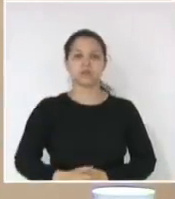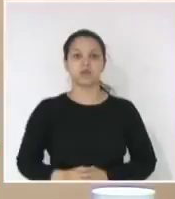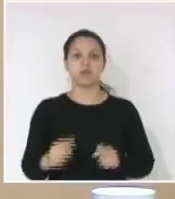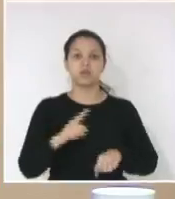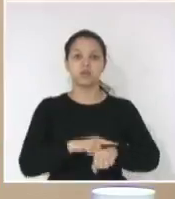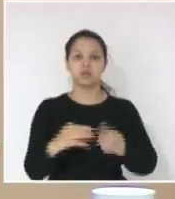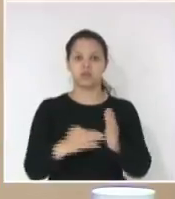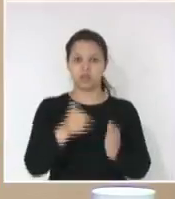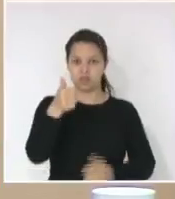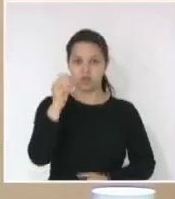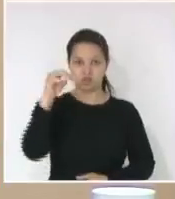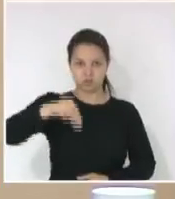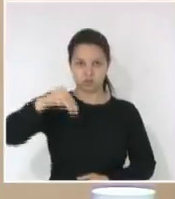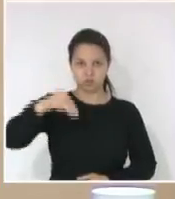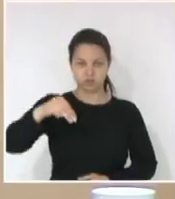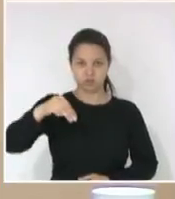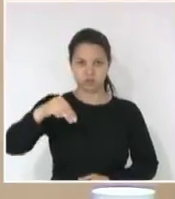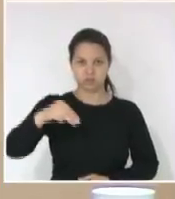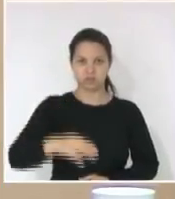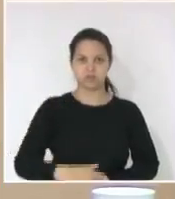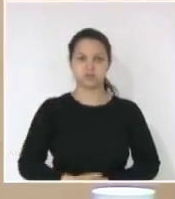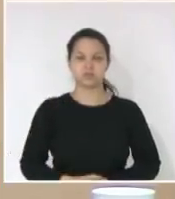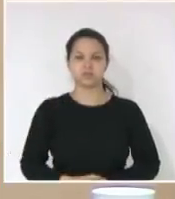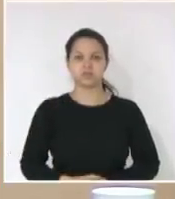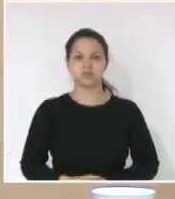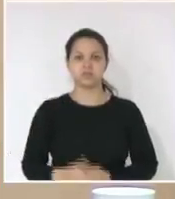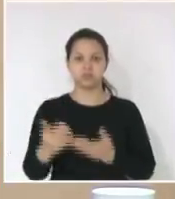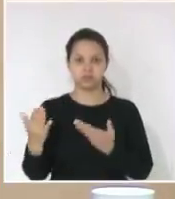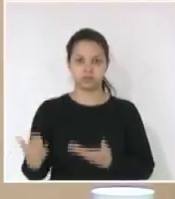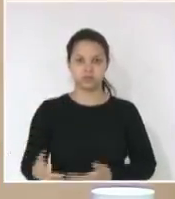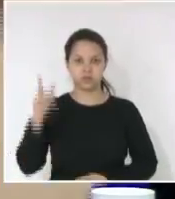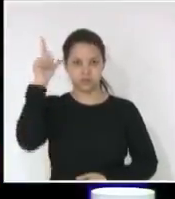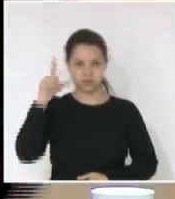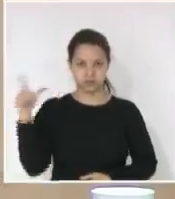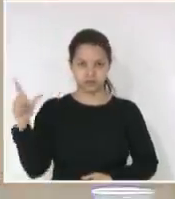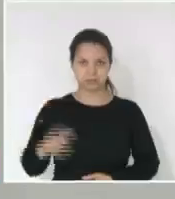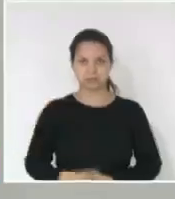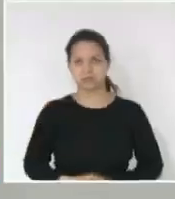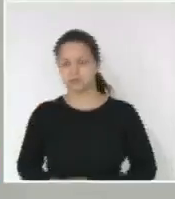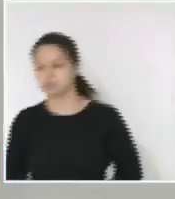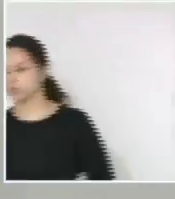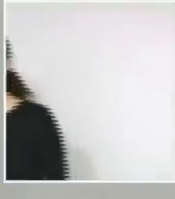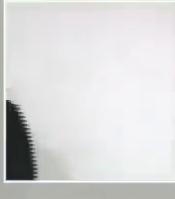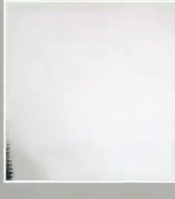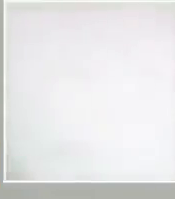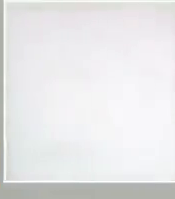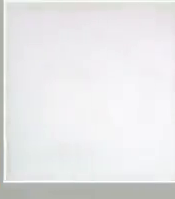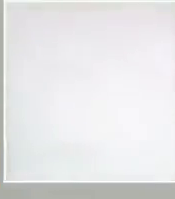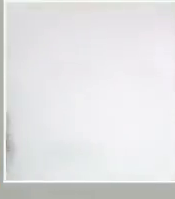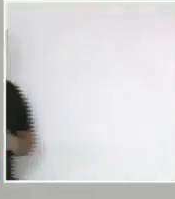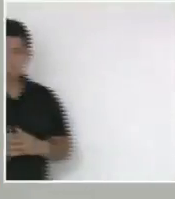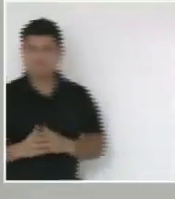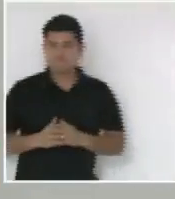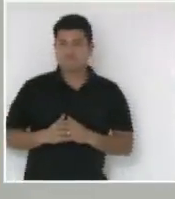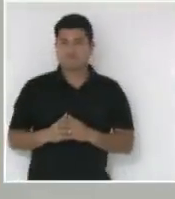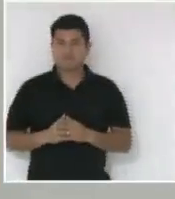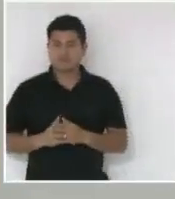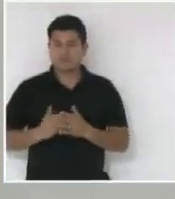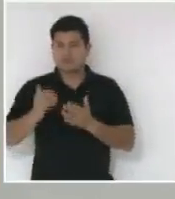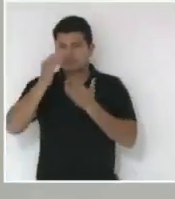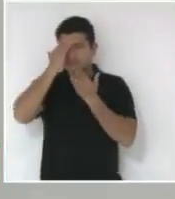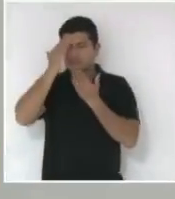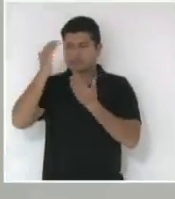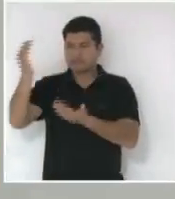10 minutos, deputado, com a quiescência do deputado Leonel Pavan. Senhor presidente,